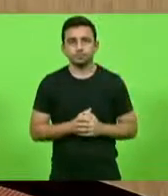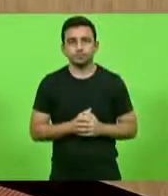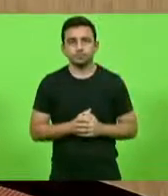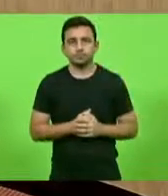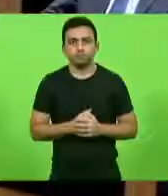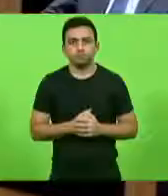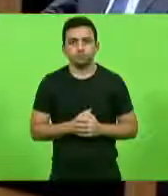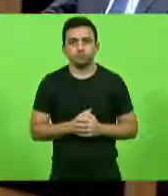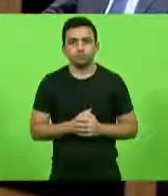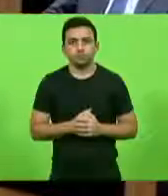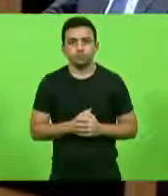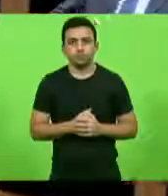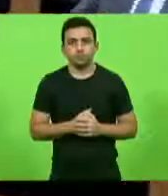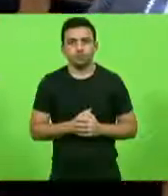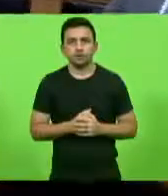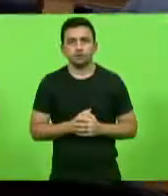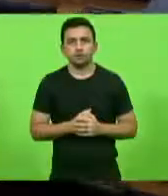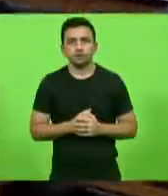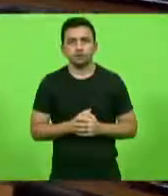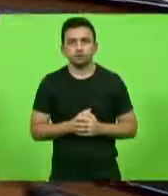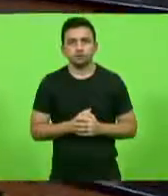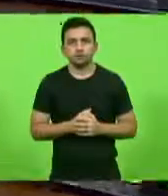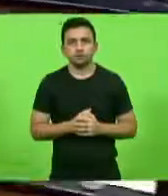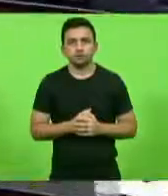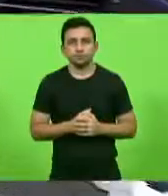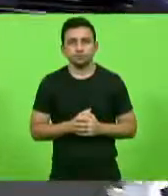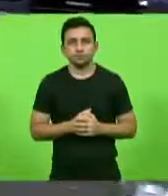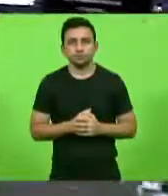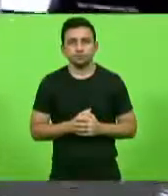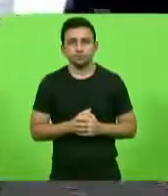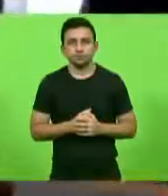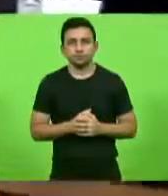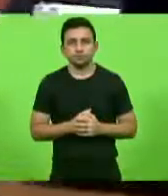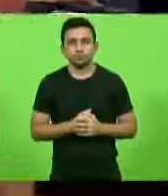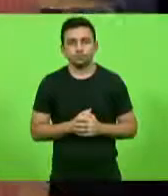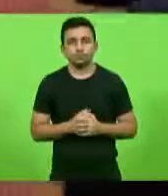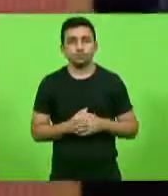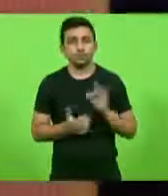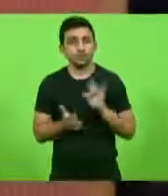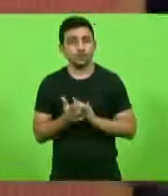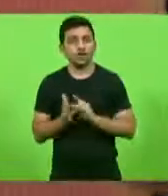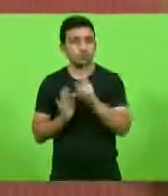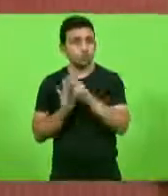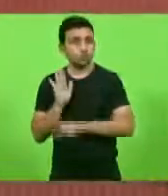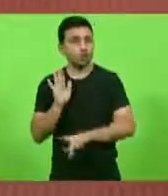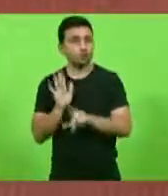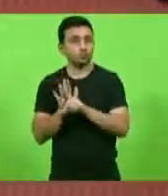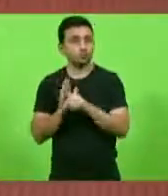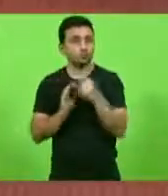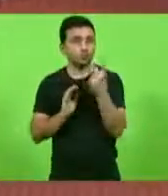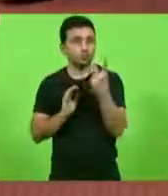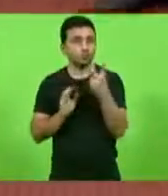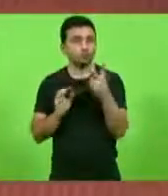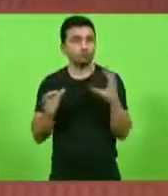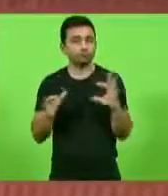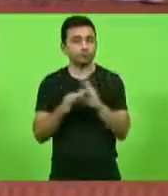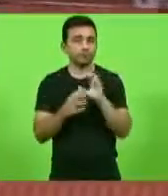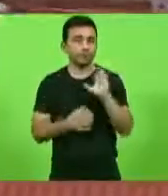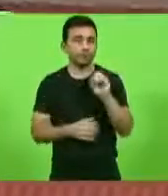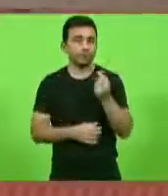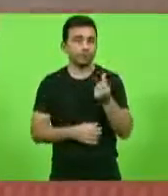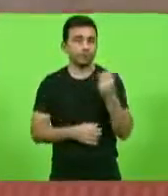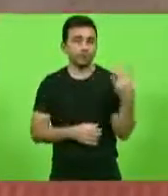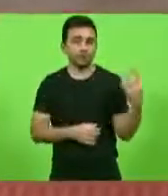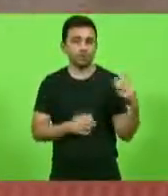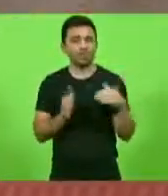finanças. Senhor presidente, na verdade, senhor presidente, me permite, os dois projetos são conexos, o 064 e o